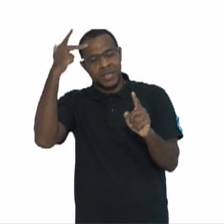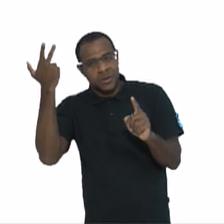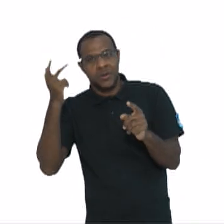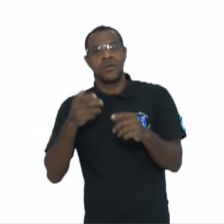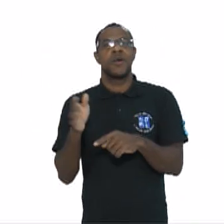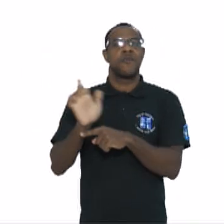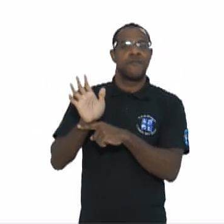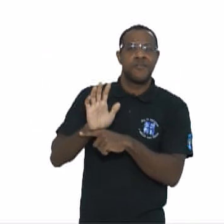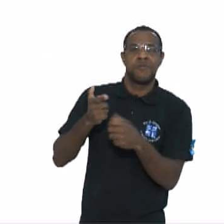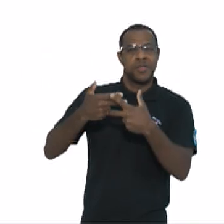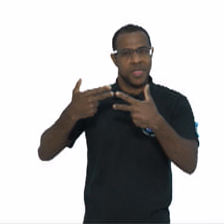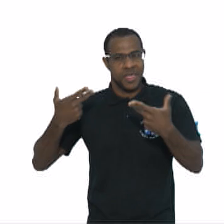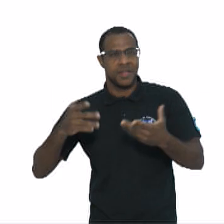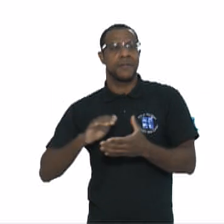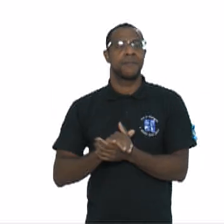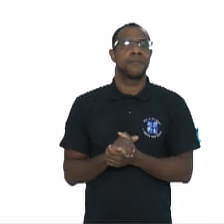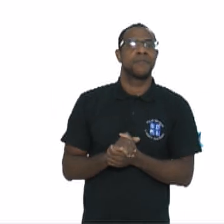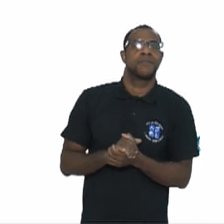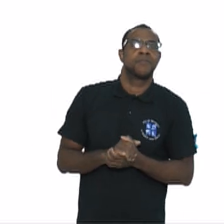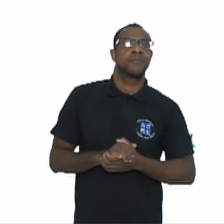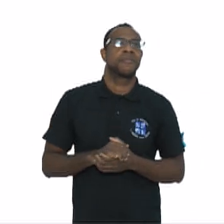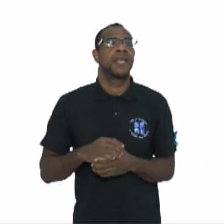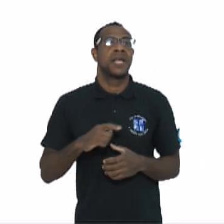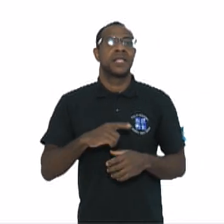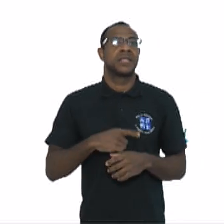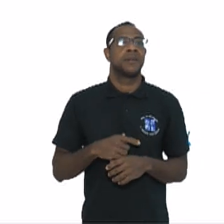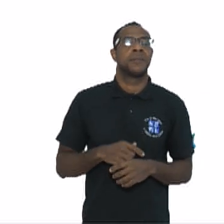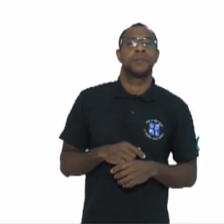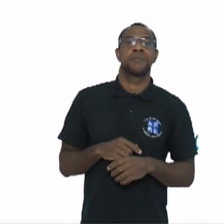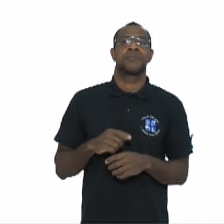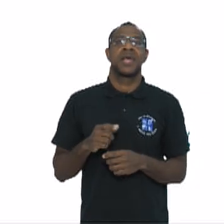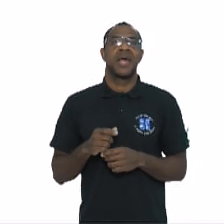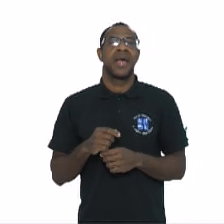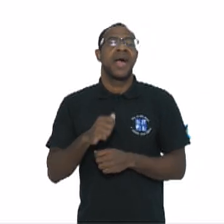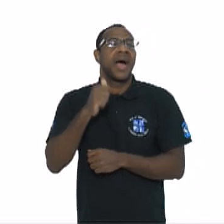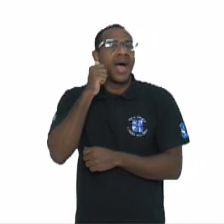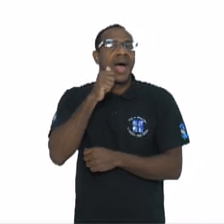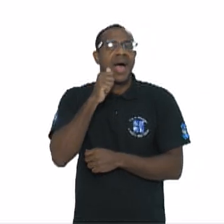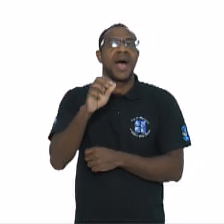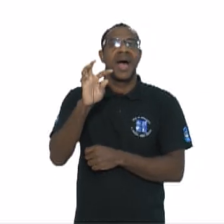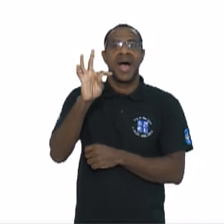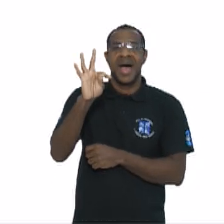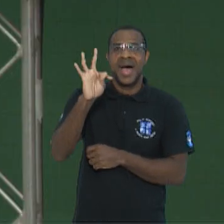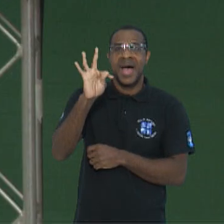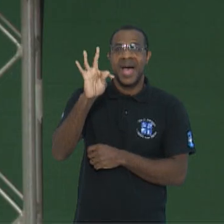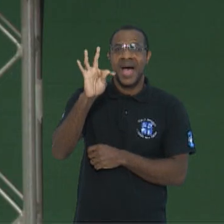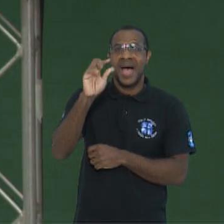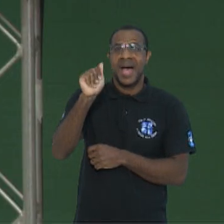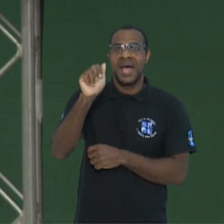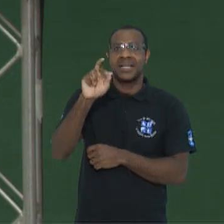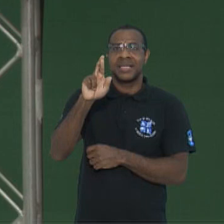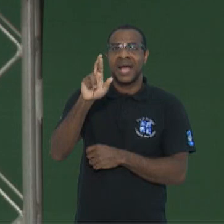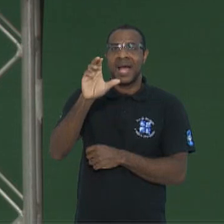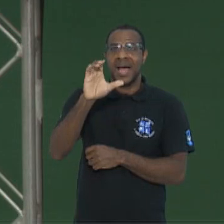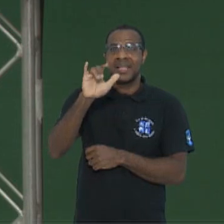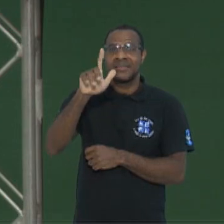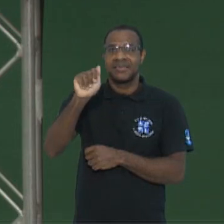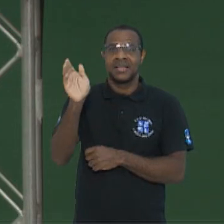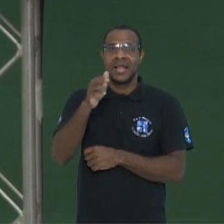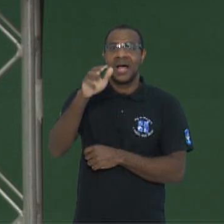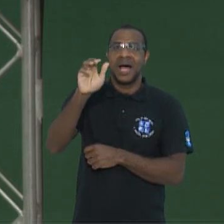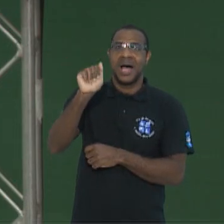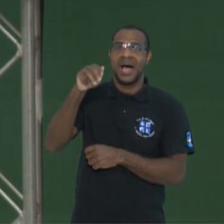Star Wars. Temos Tarsila do Amaral, a pintora. Temos George Martin, o escritor.